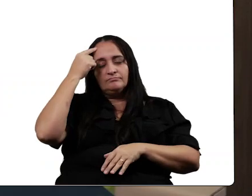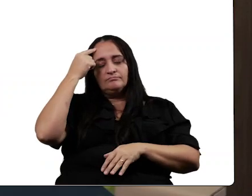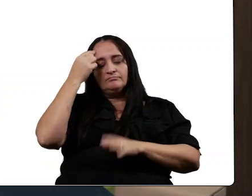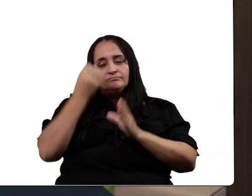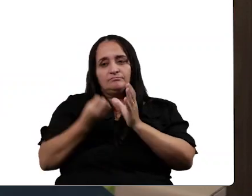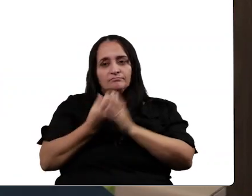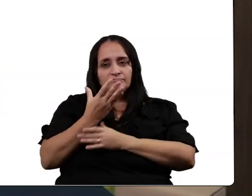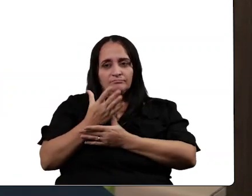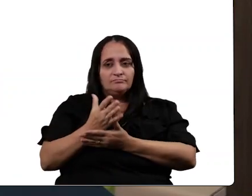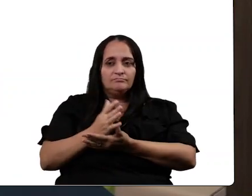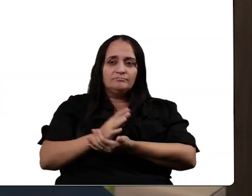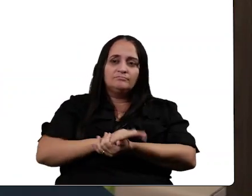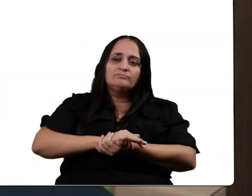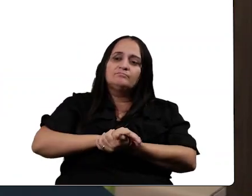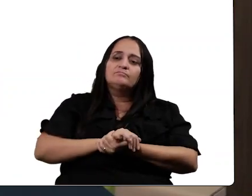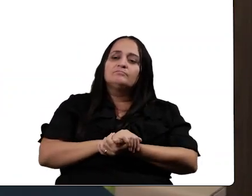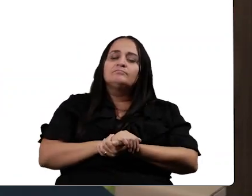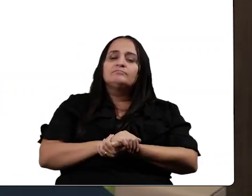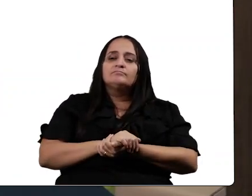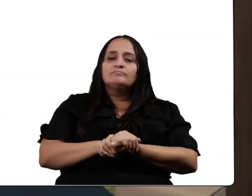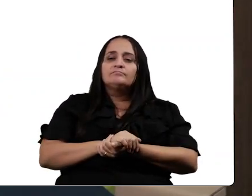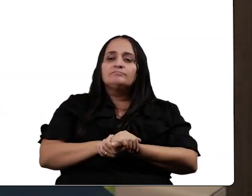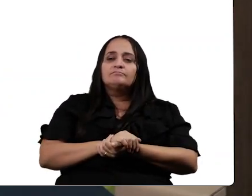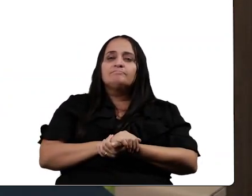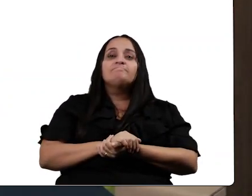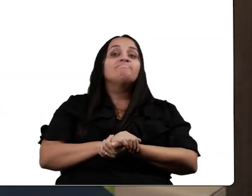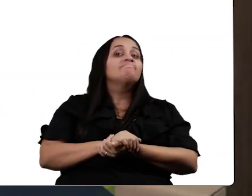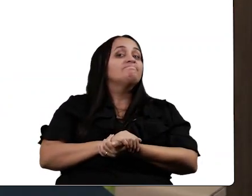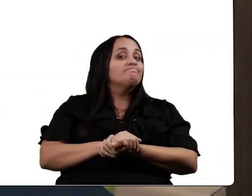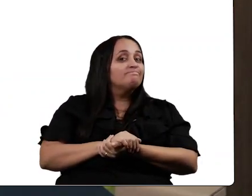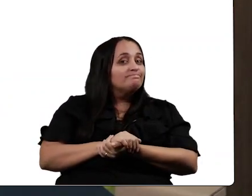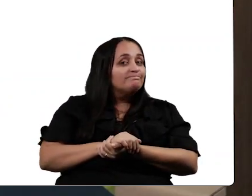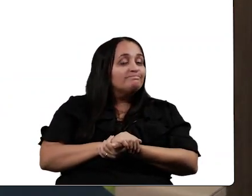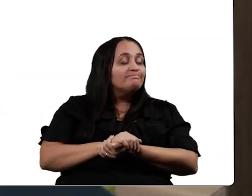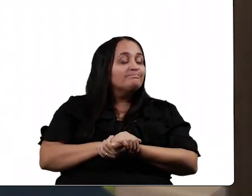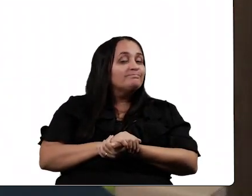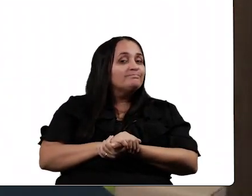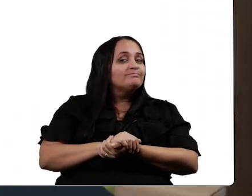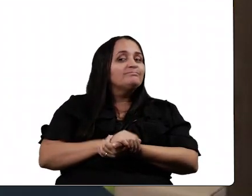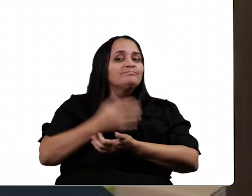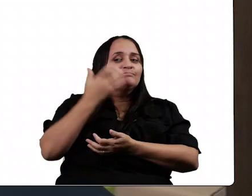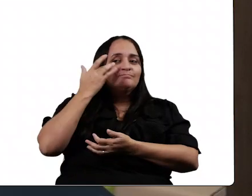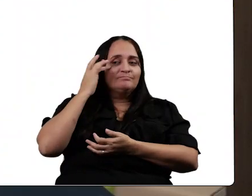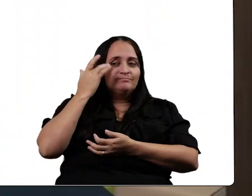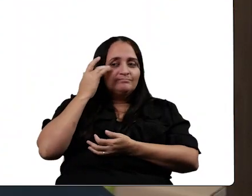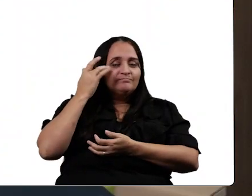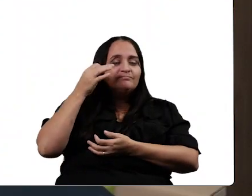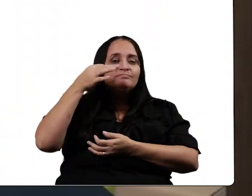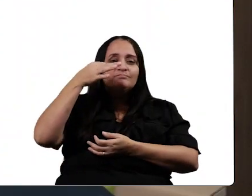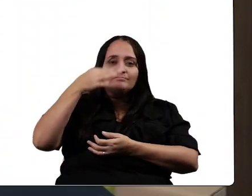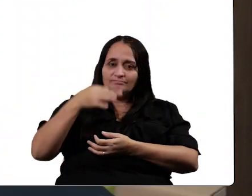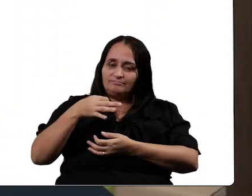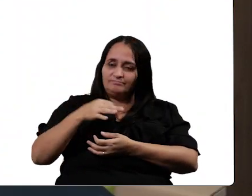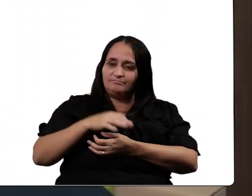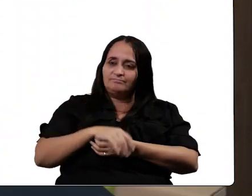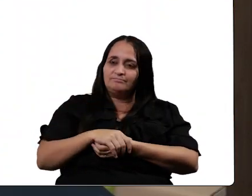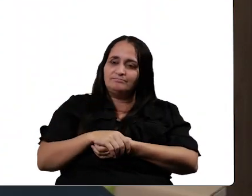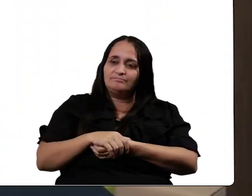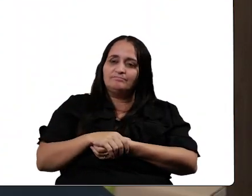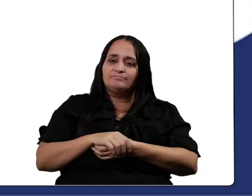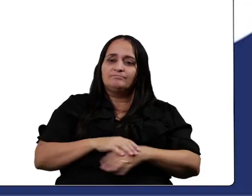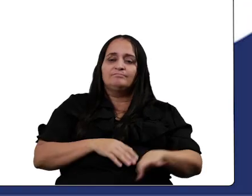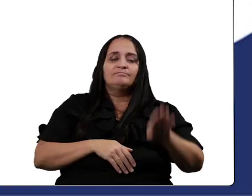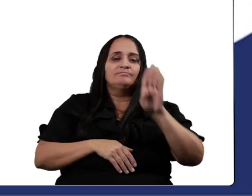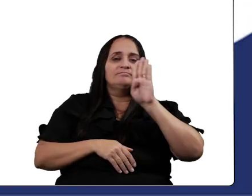para criar aquela propaganda. E aí? Eu acho que essa tá bem certa, viu? Mas vamos ver as